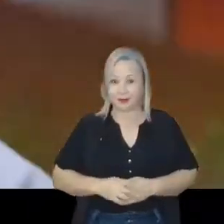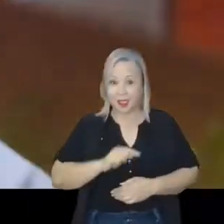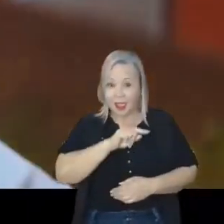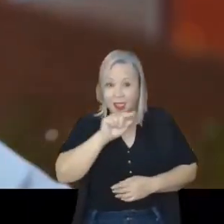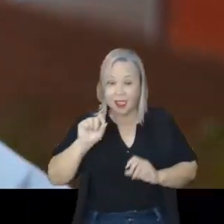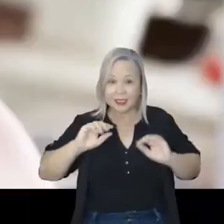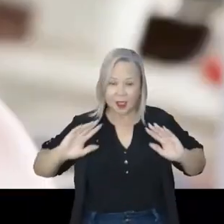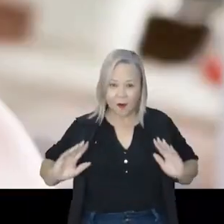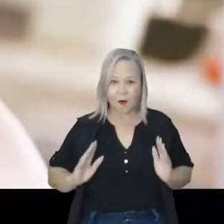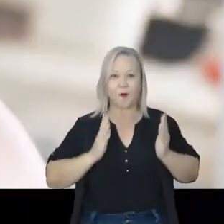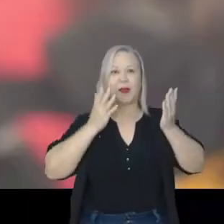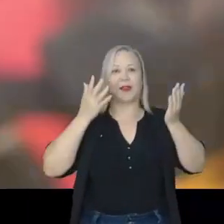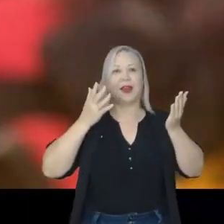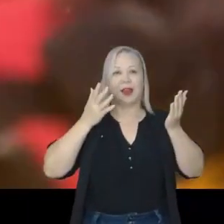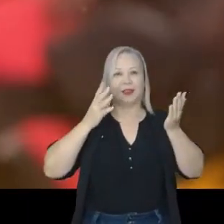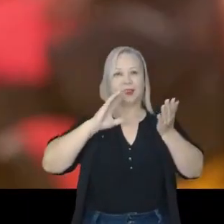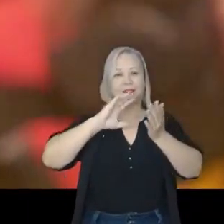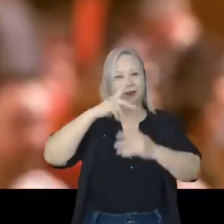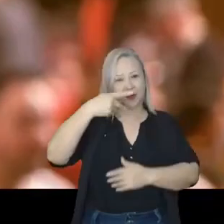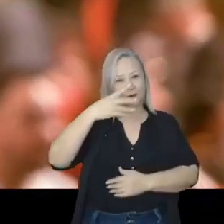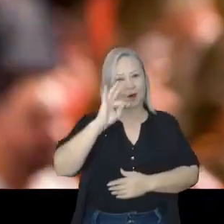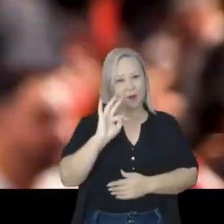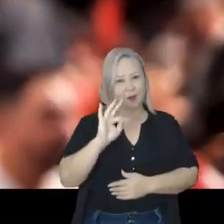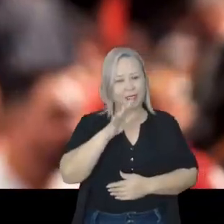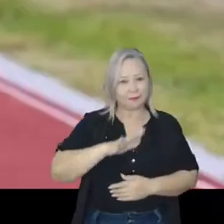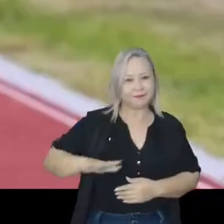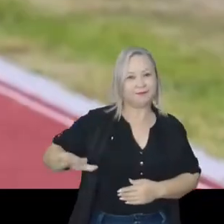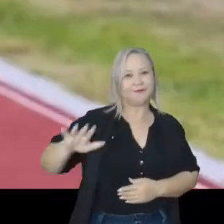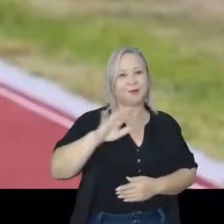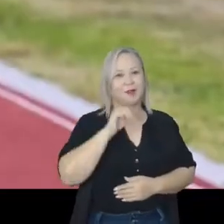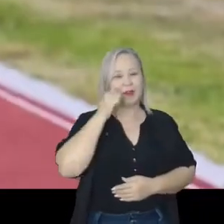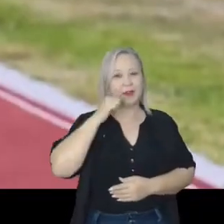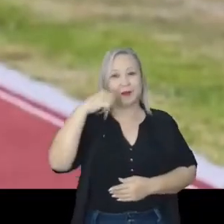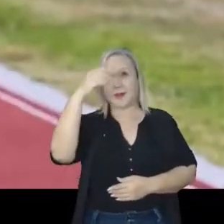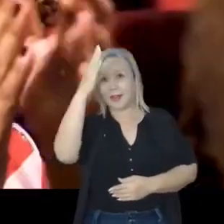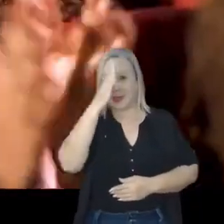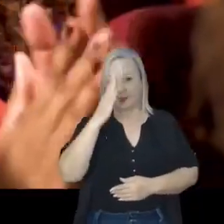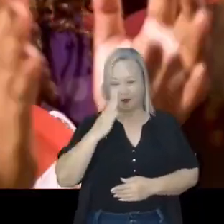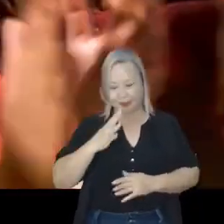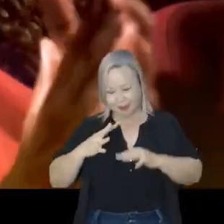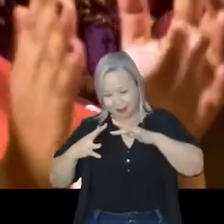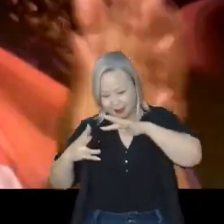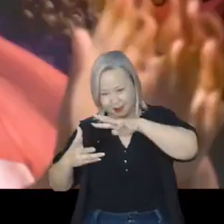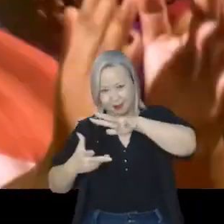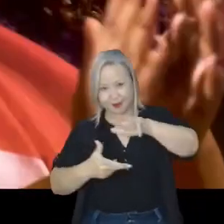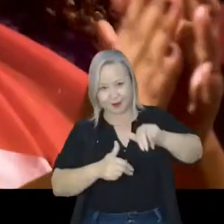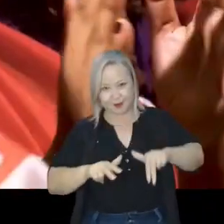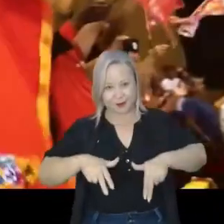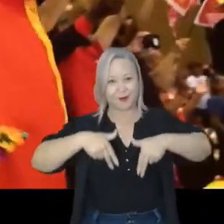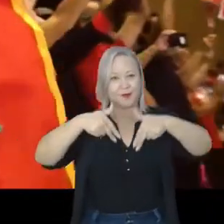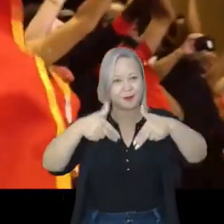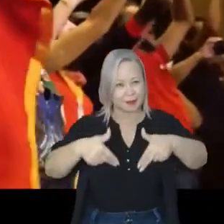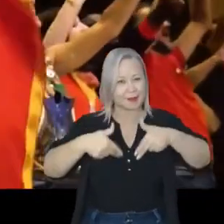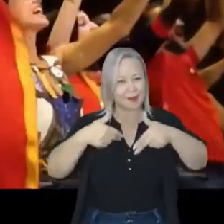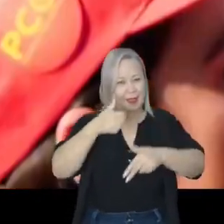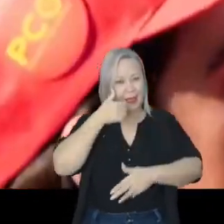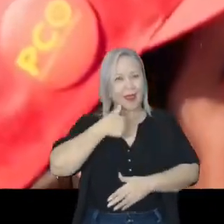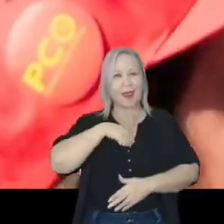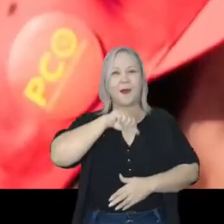é a homenagem do Partido dos Trabalhadores a todas as mulheres do Brasil e do mundo, militantes,